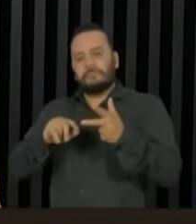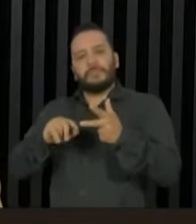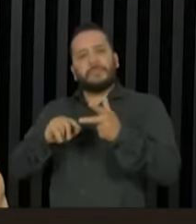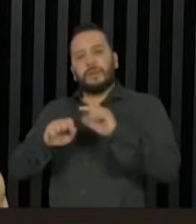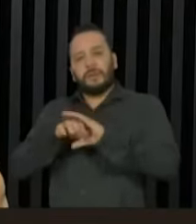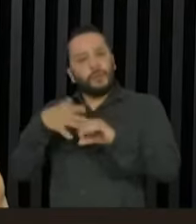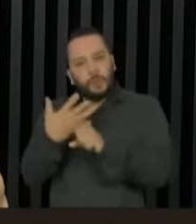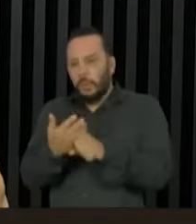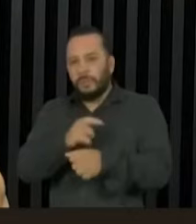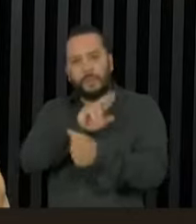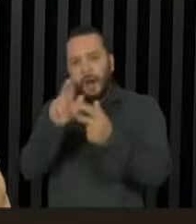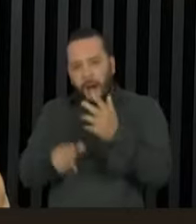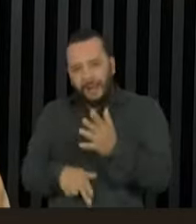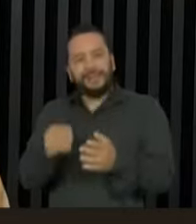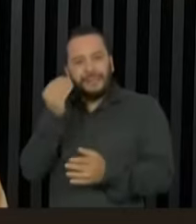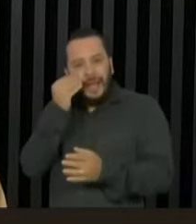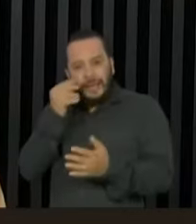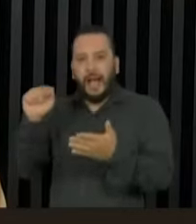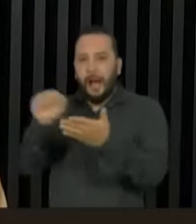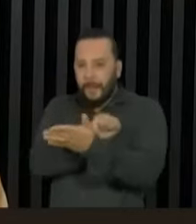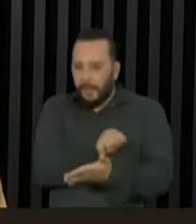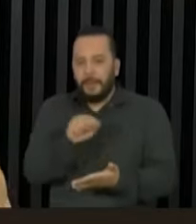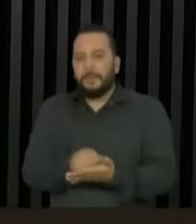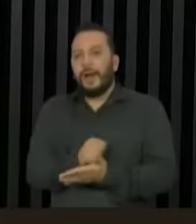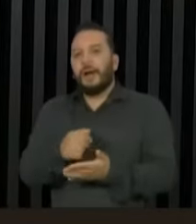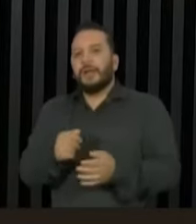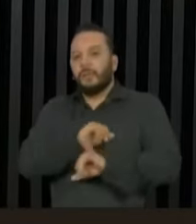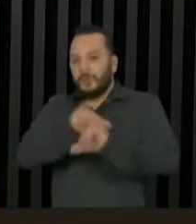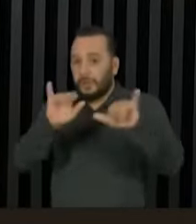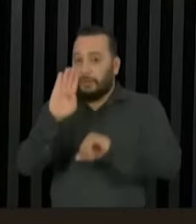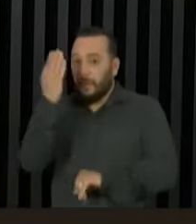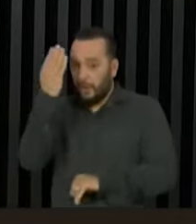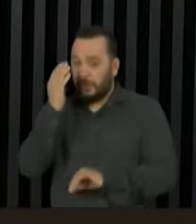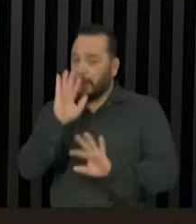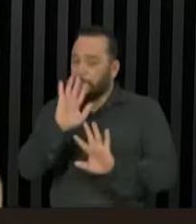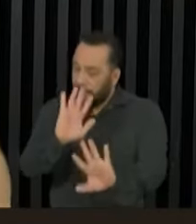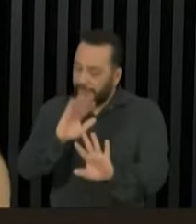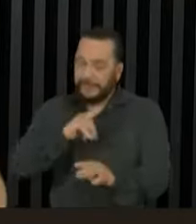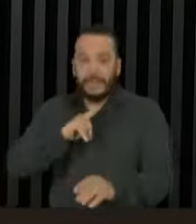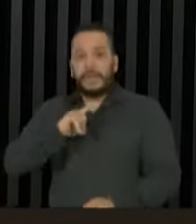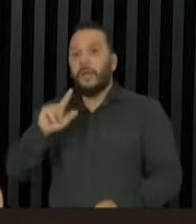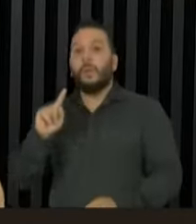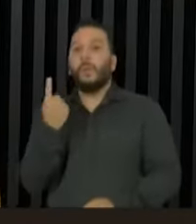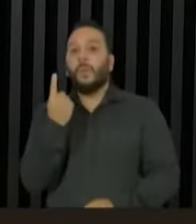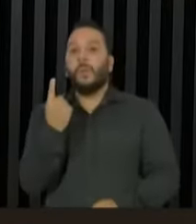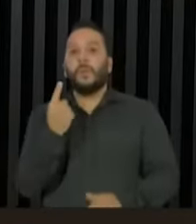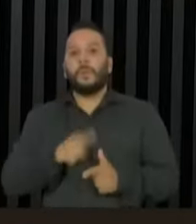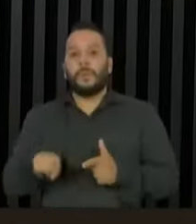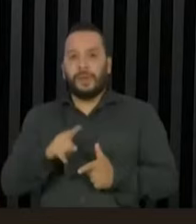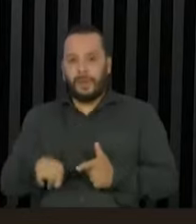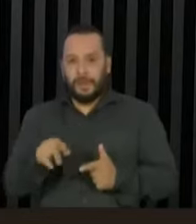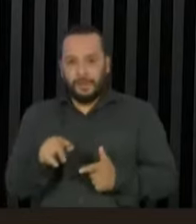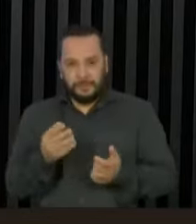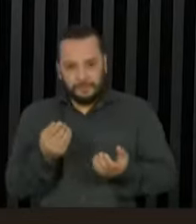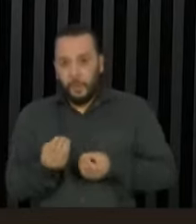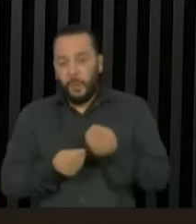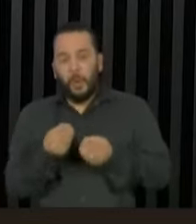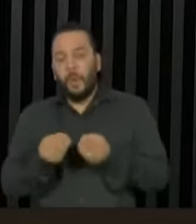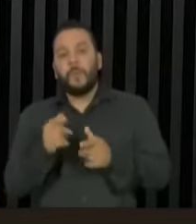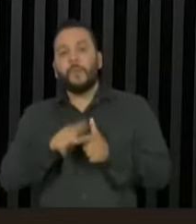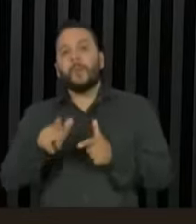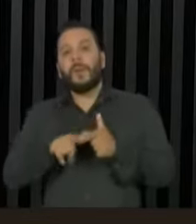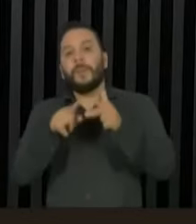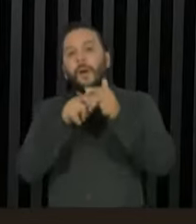de desinformação só que existe um problema e esse problema é que é o que as pessoas estão se perguntando como corrigir